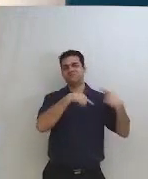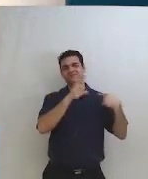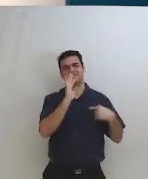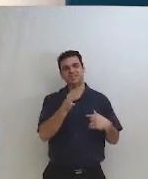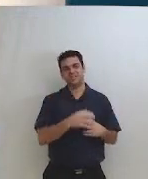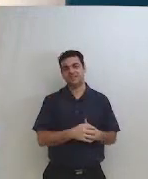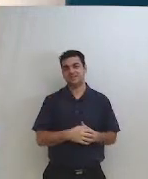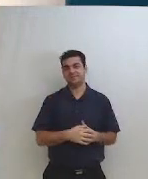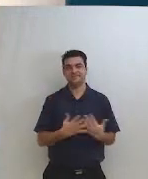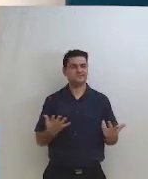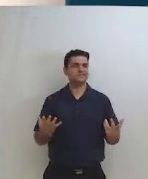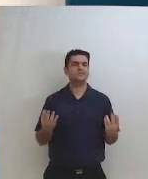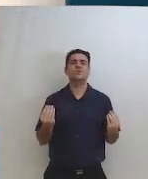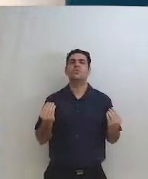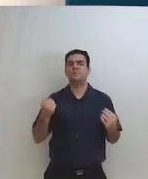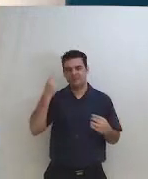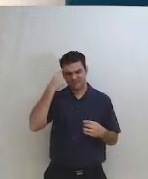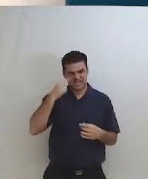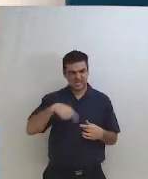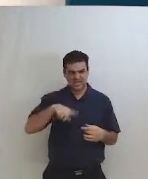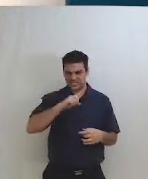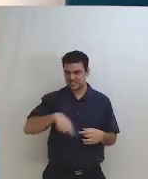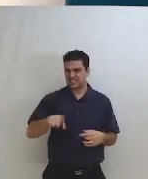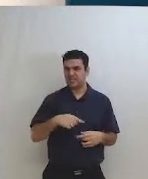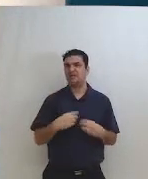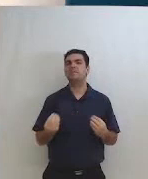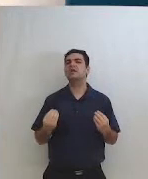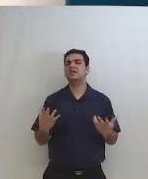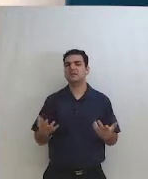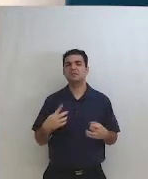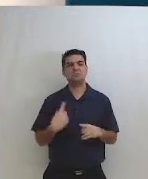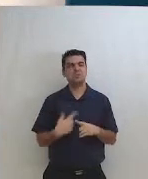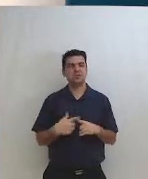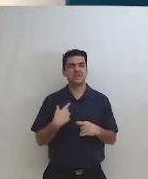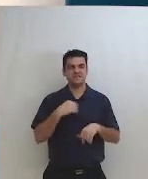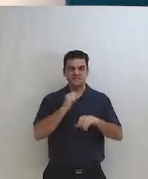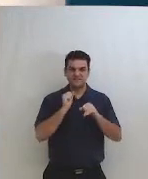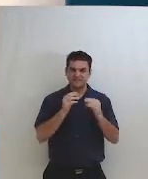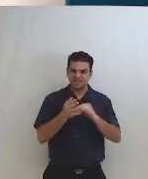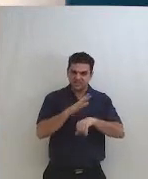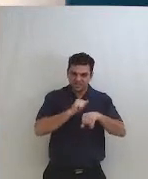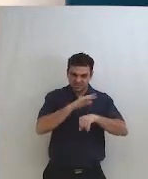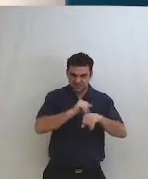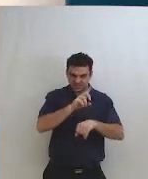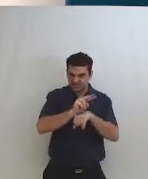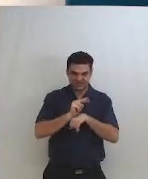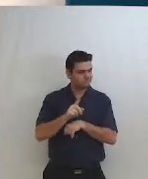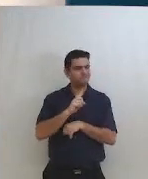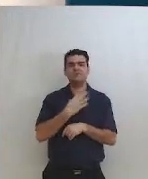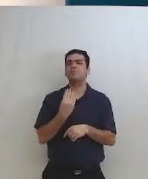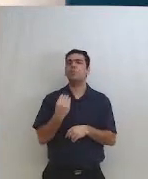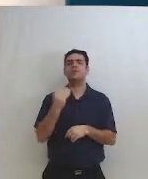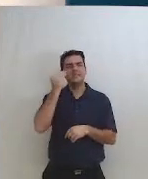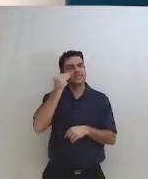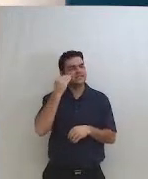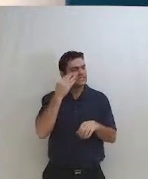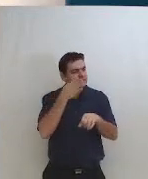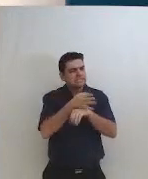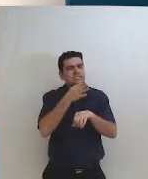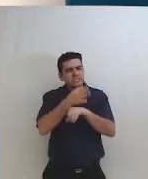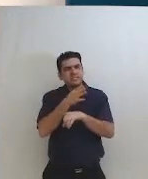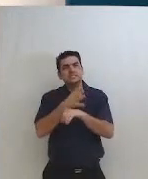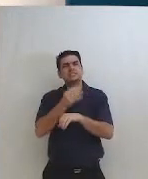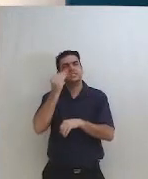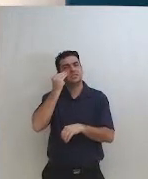em nulidade da decretação da prisão preventiva por falta de intimação da defesa do acusado, nos termos do artigo 282, parágrafo 3º do Código de Processo